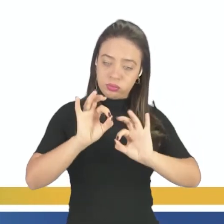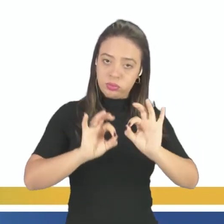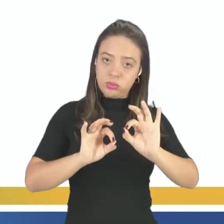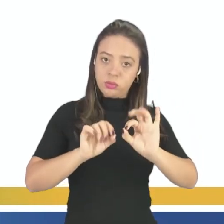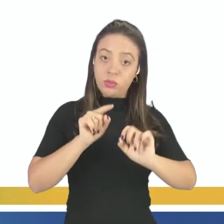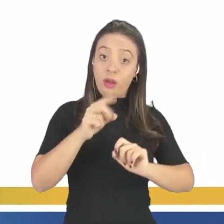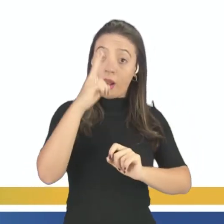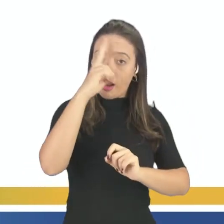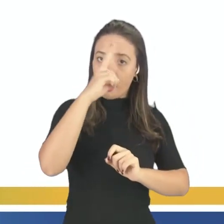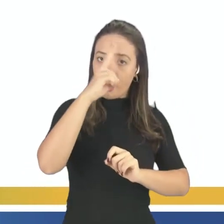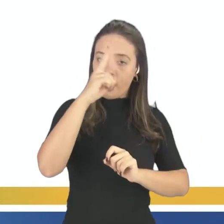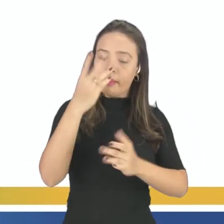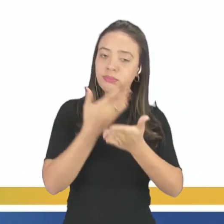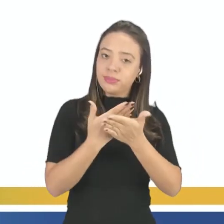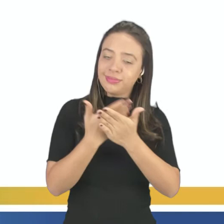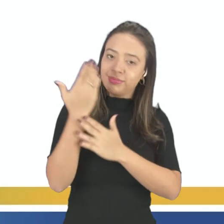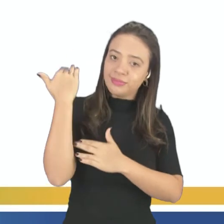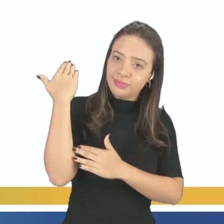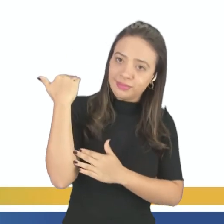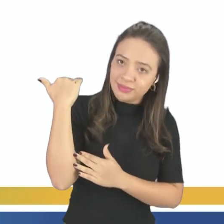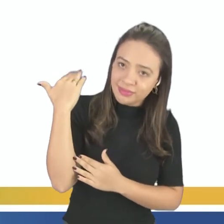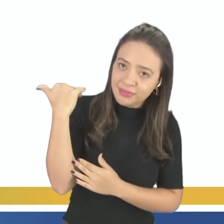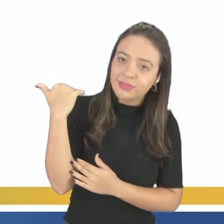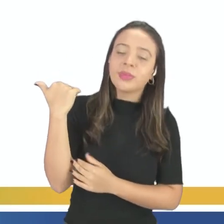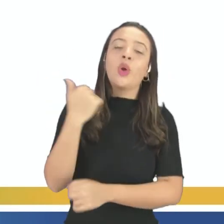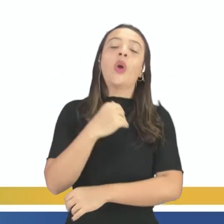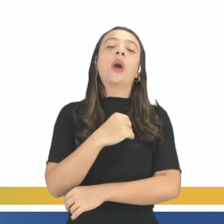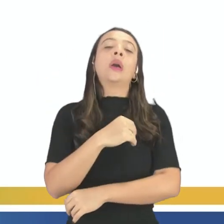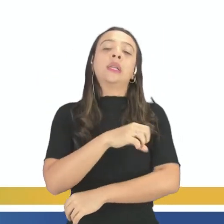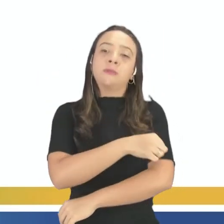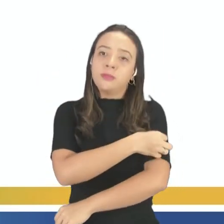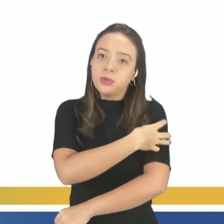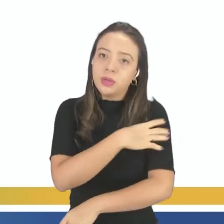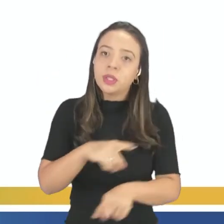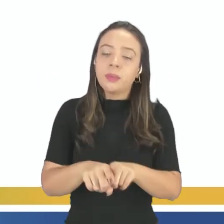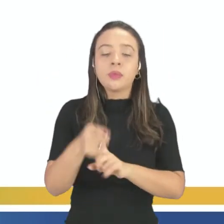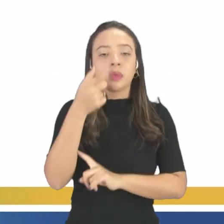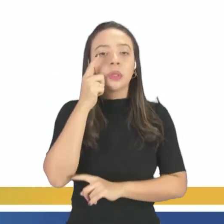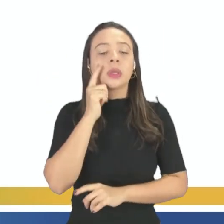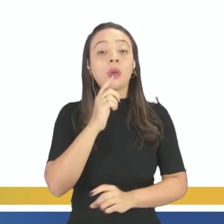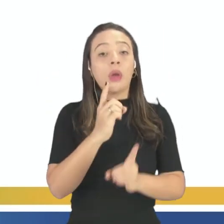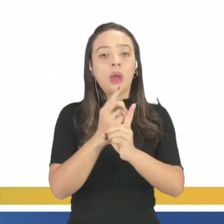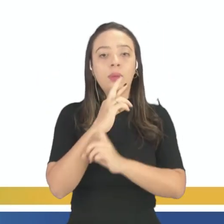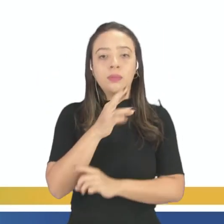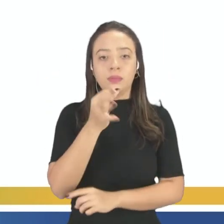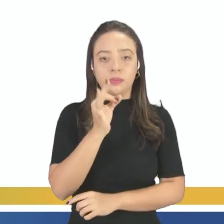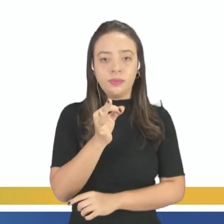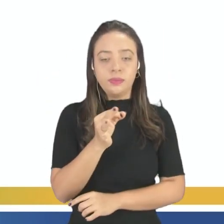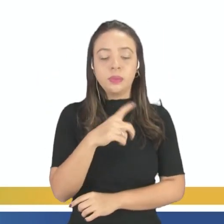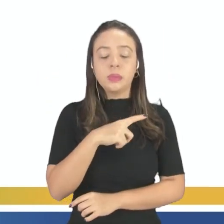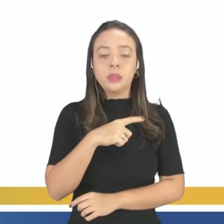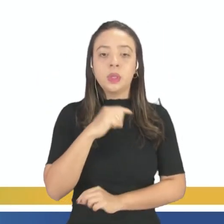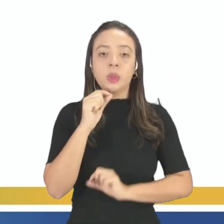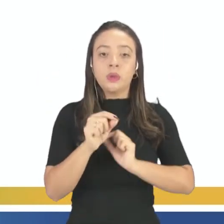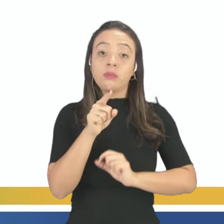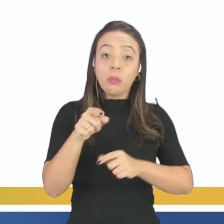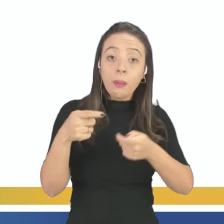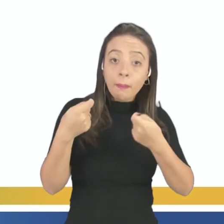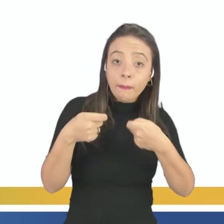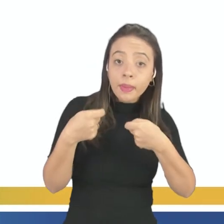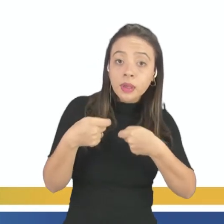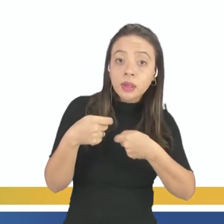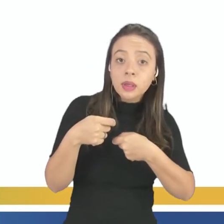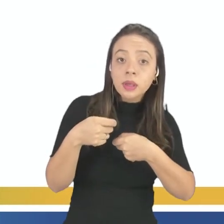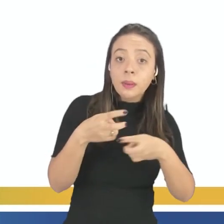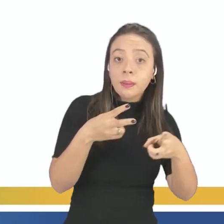aí das aulas anteriores, lá do ensino fundamental, para solucionar esse sistema, onde vocês vão perceber que nós